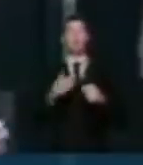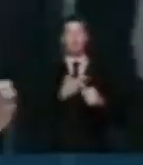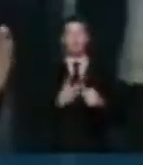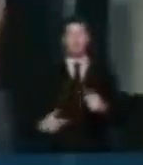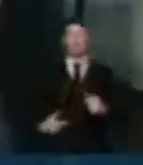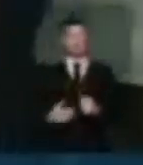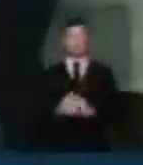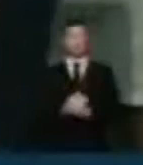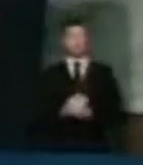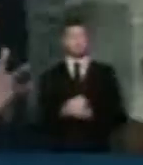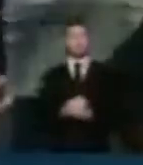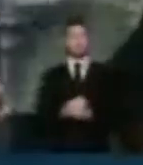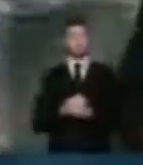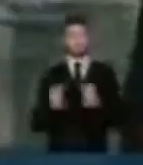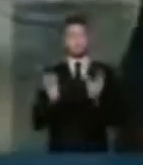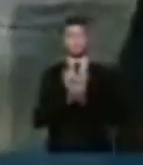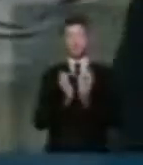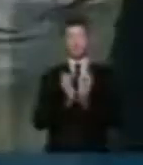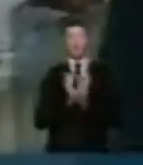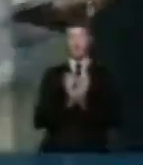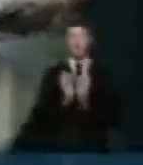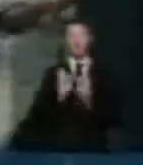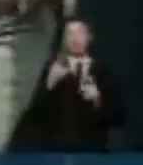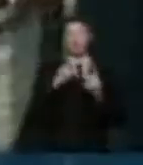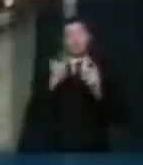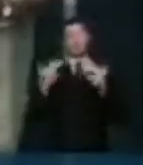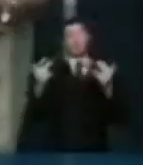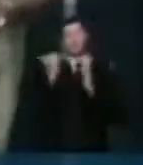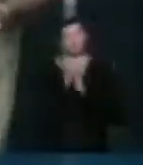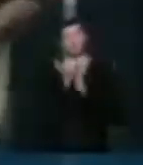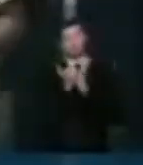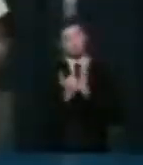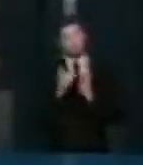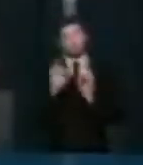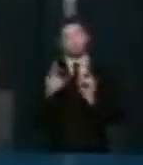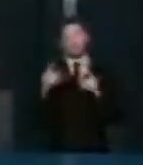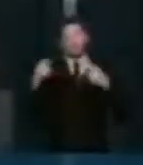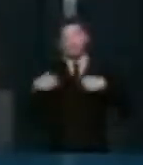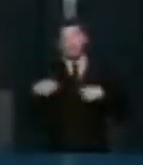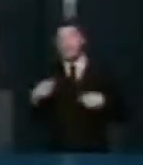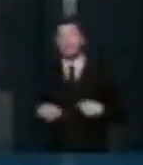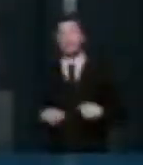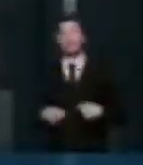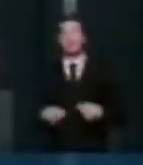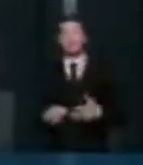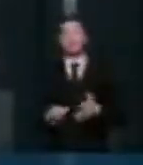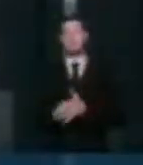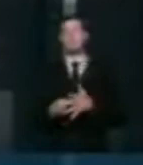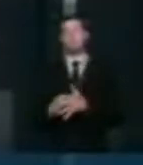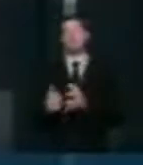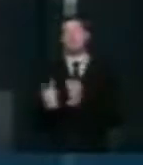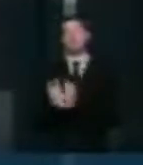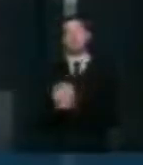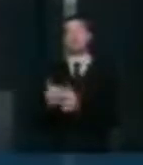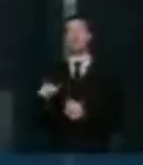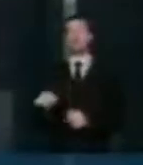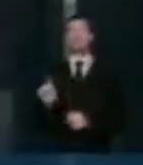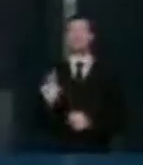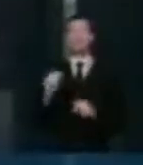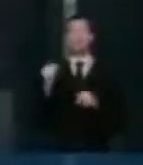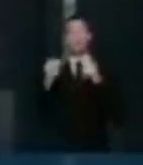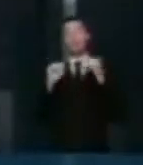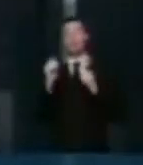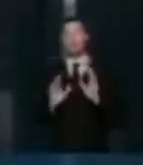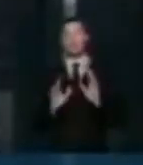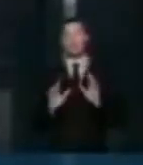pacote é uma junção de medidas pontuais, que respondem somente à demanda e à pressão de um setor específico, o industrial,